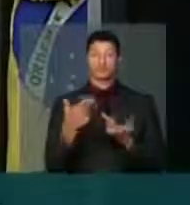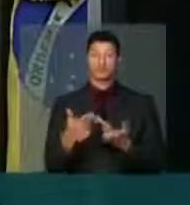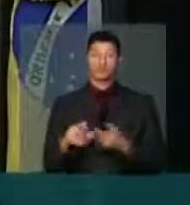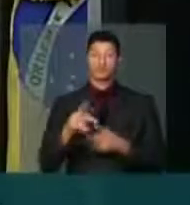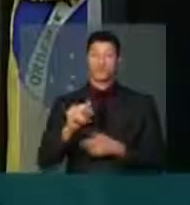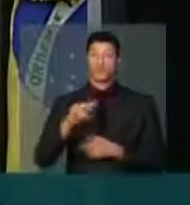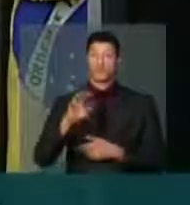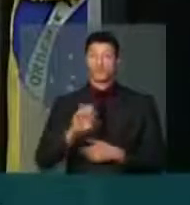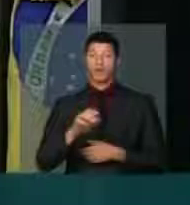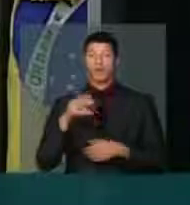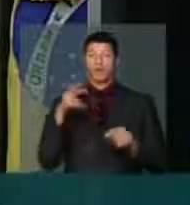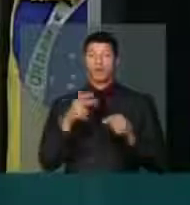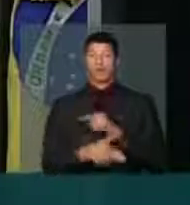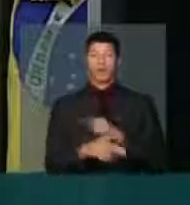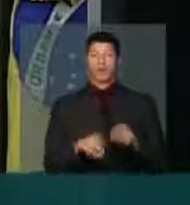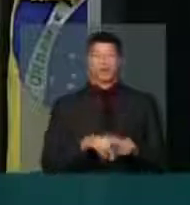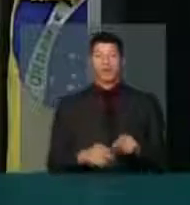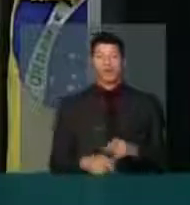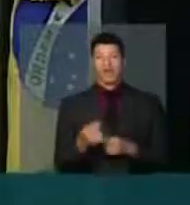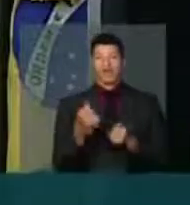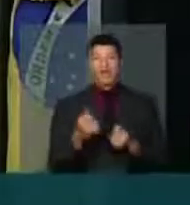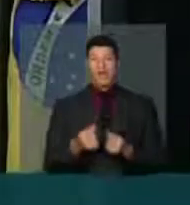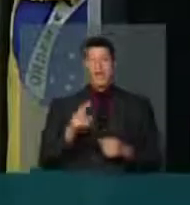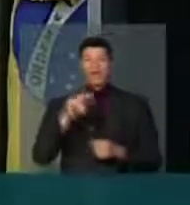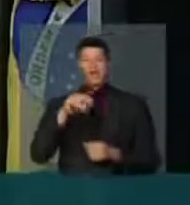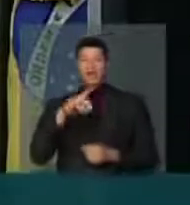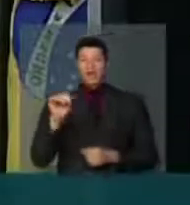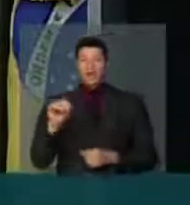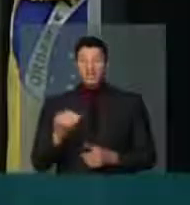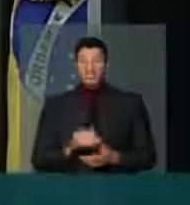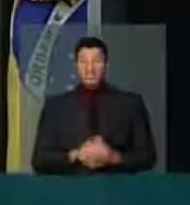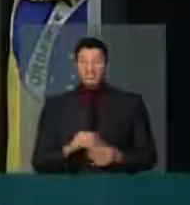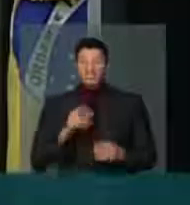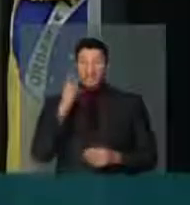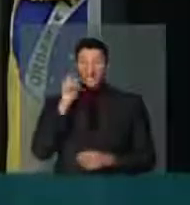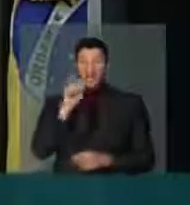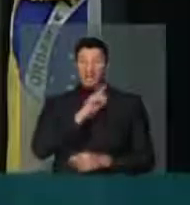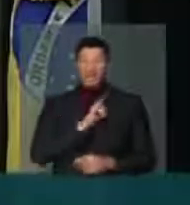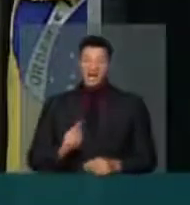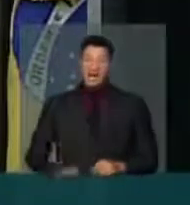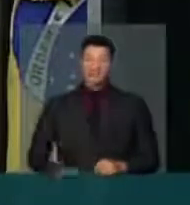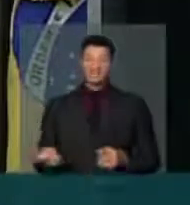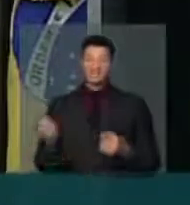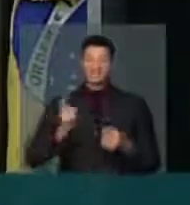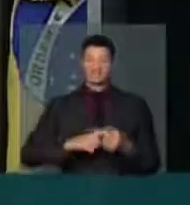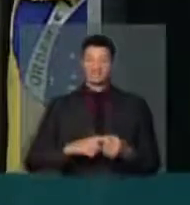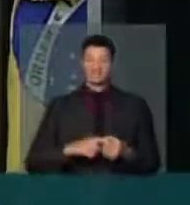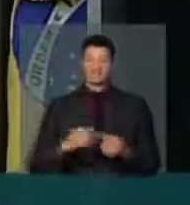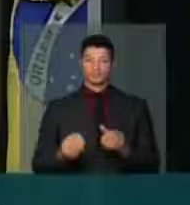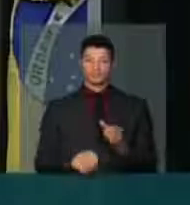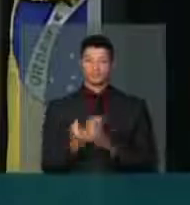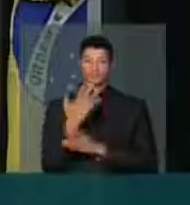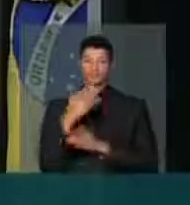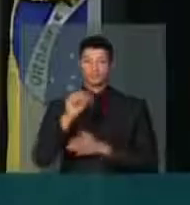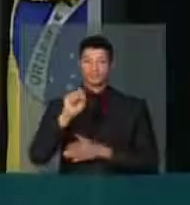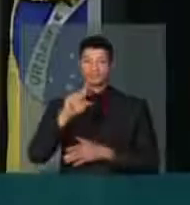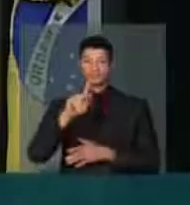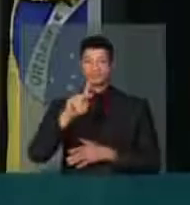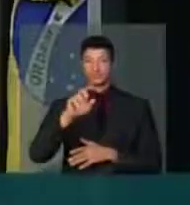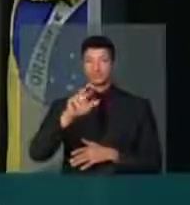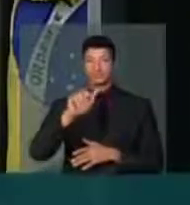parte dos cortes no orçamento da União, para que o governo volte a produzir